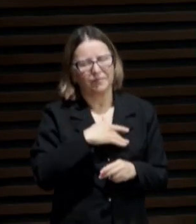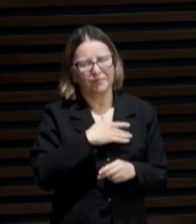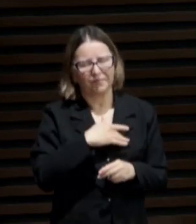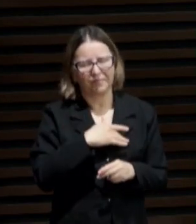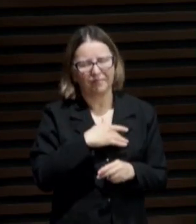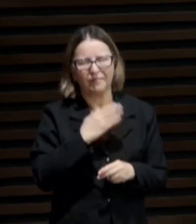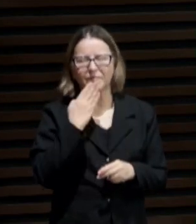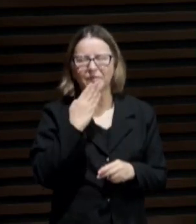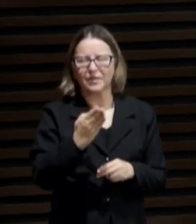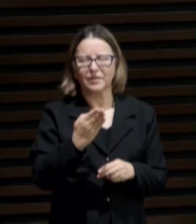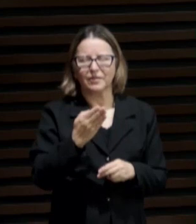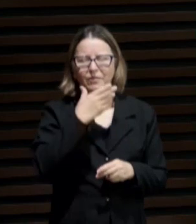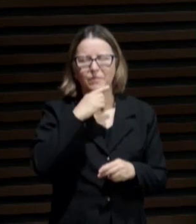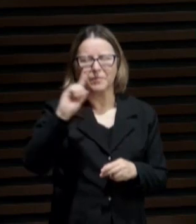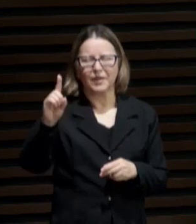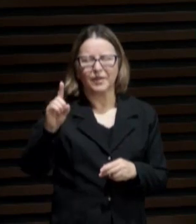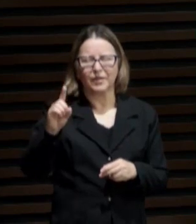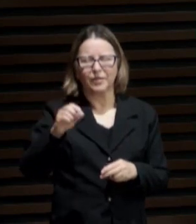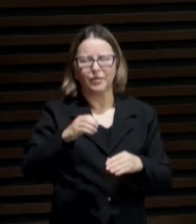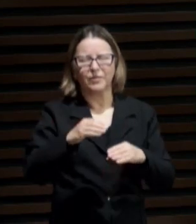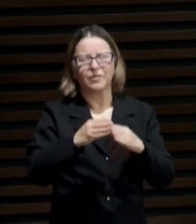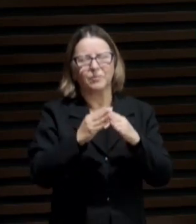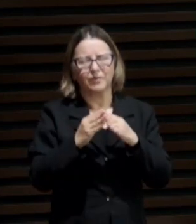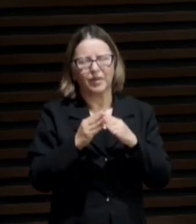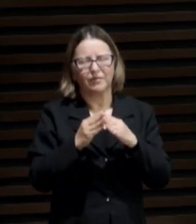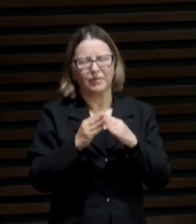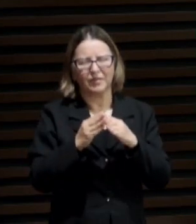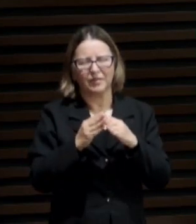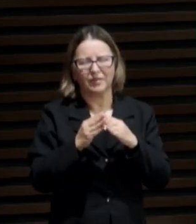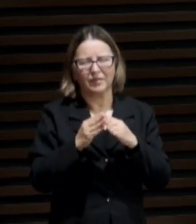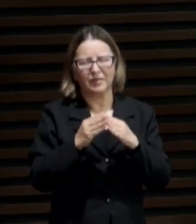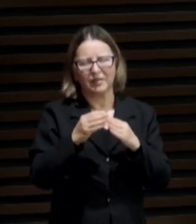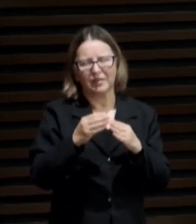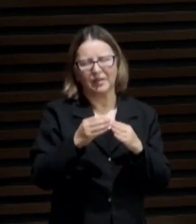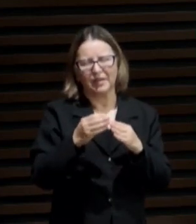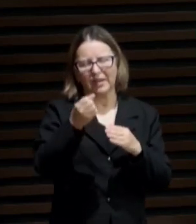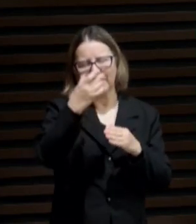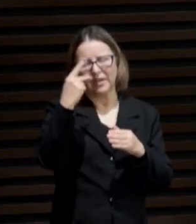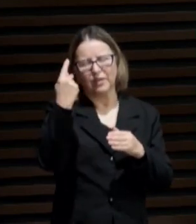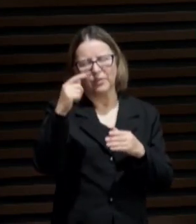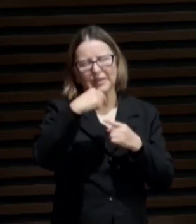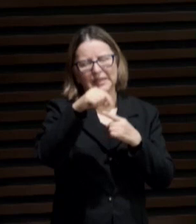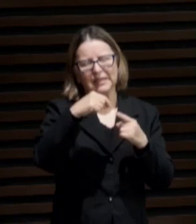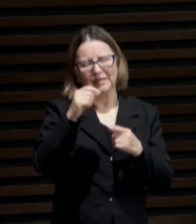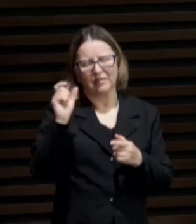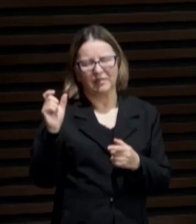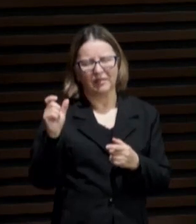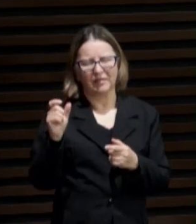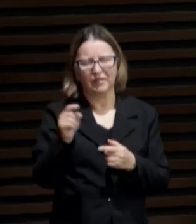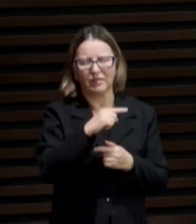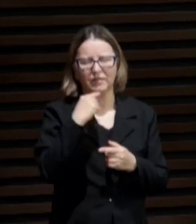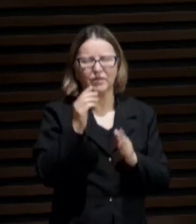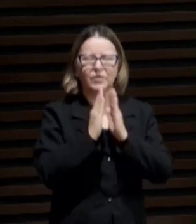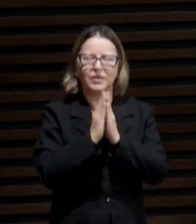pedindo, Pai, que Tu venhas falar conosco por intermédio da Tua santa e excelsa palavra. A nossa oração, Pai, nessa